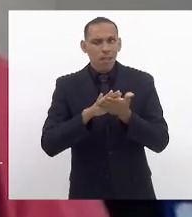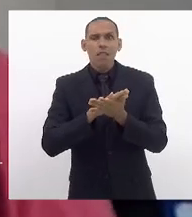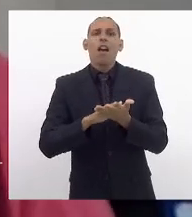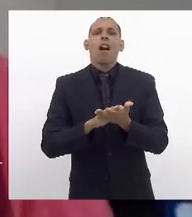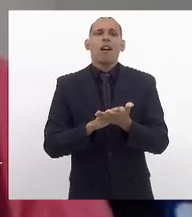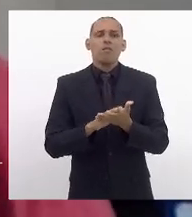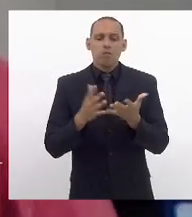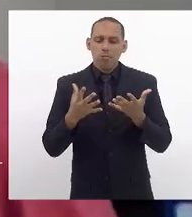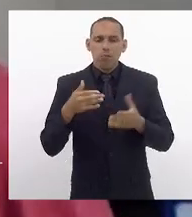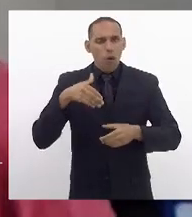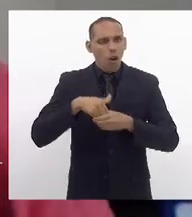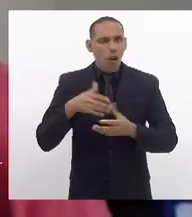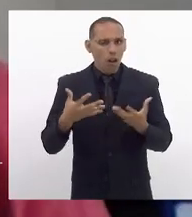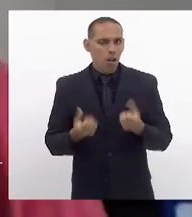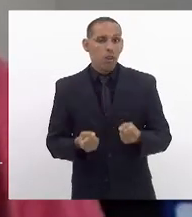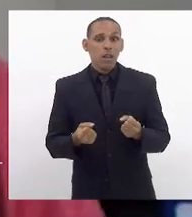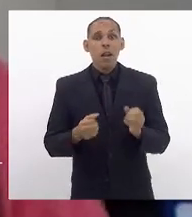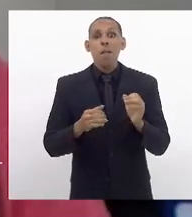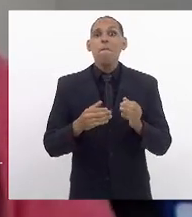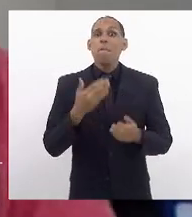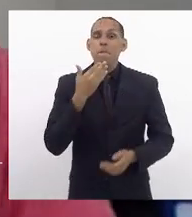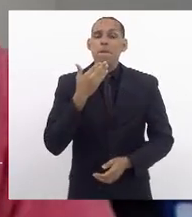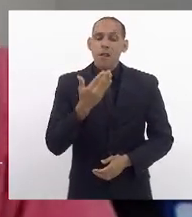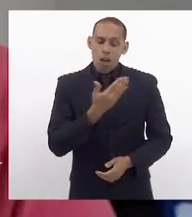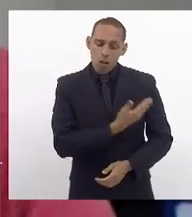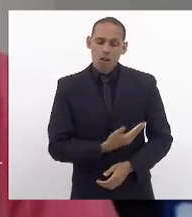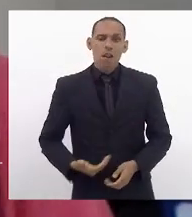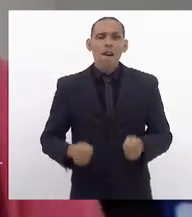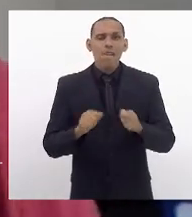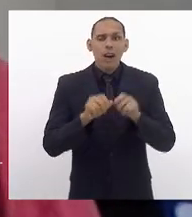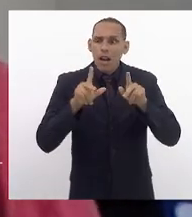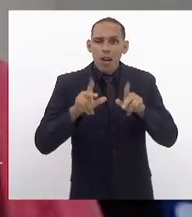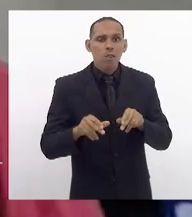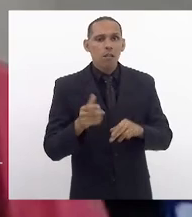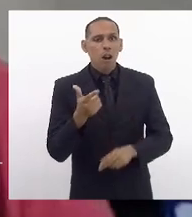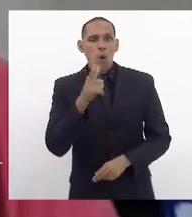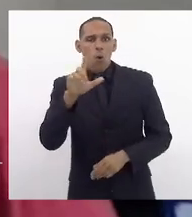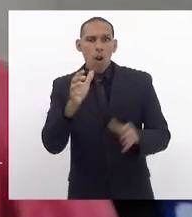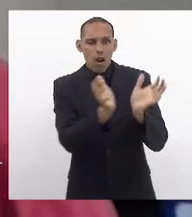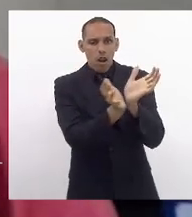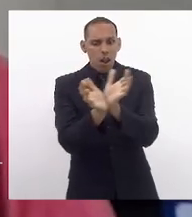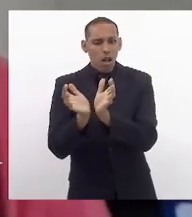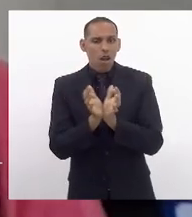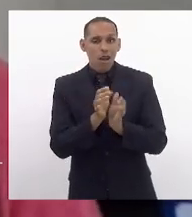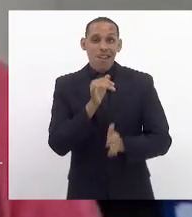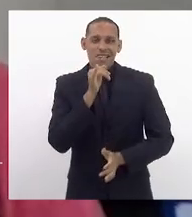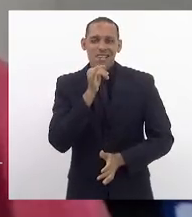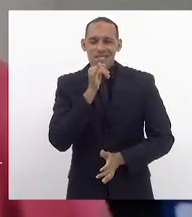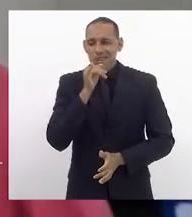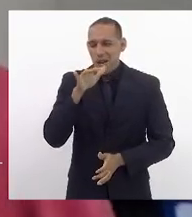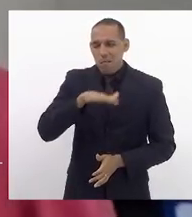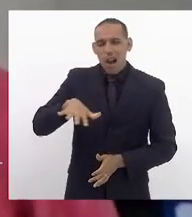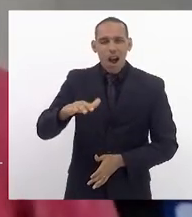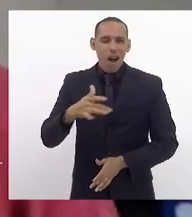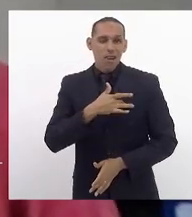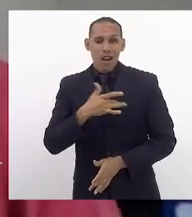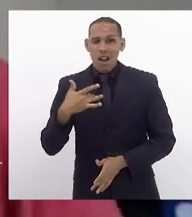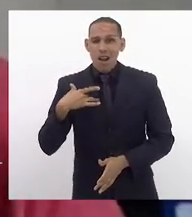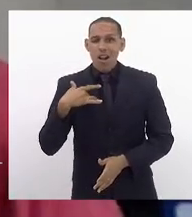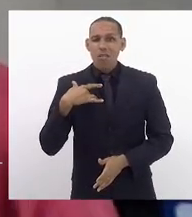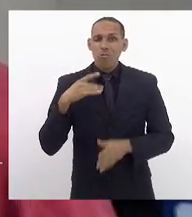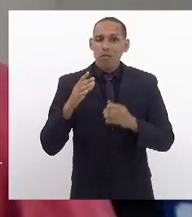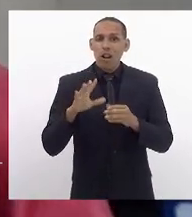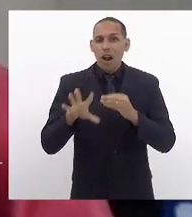faça o mesmo com outras categorias. A saúde, por exemplo, segue sem ter o adicional noturno.